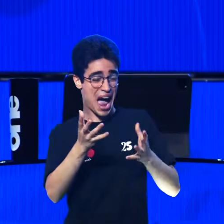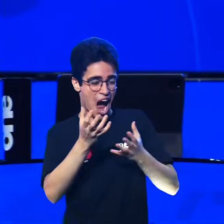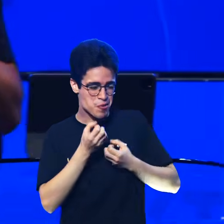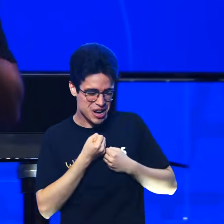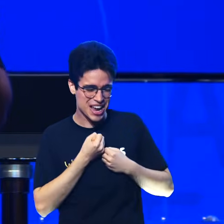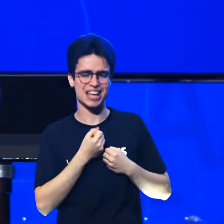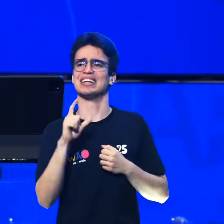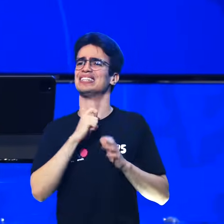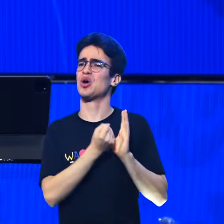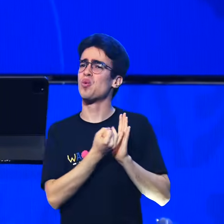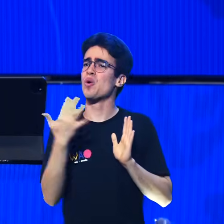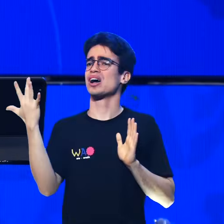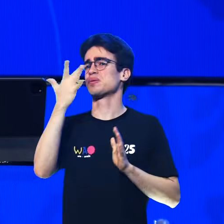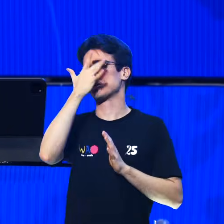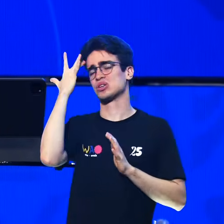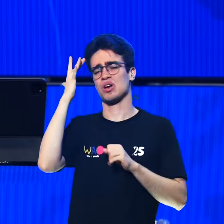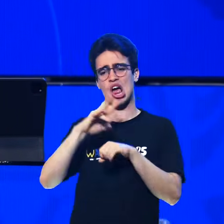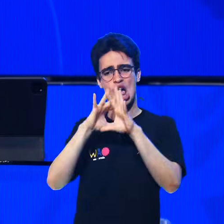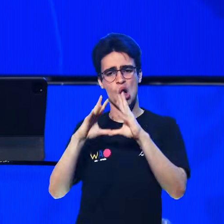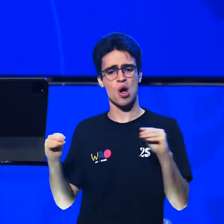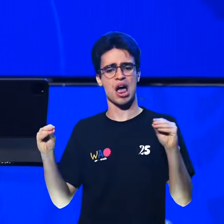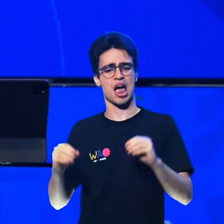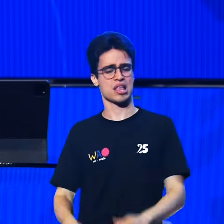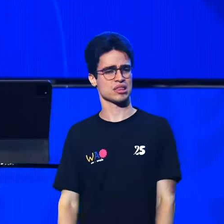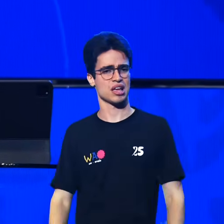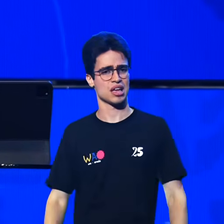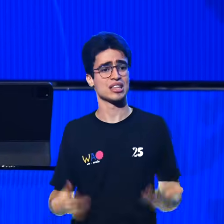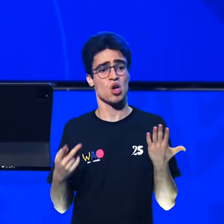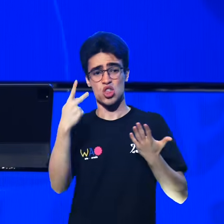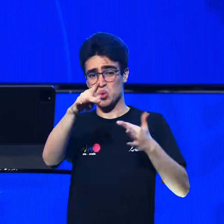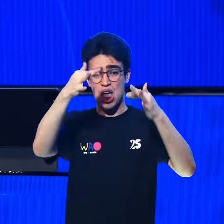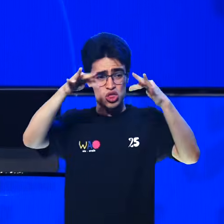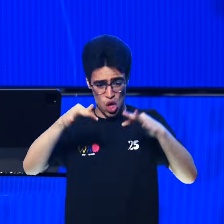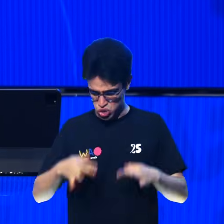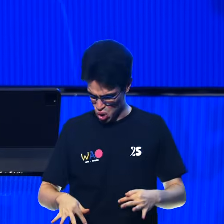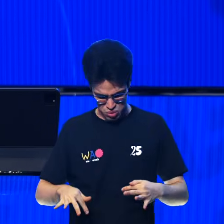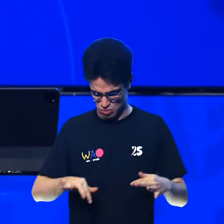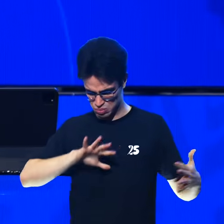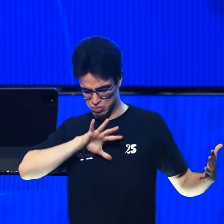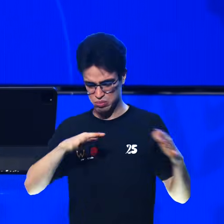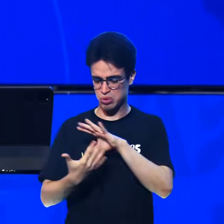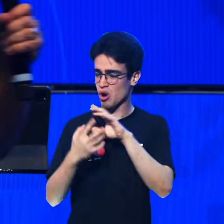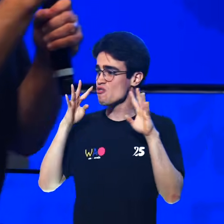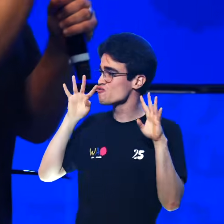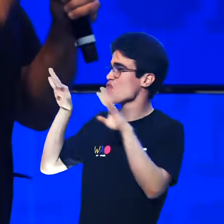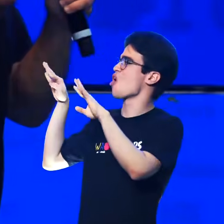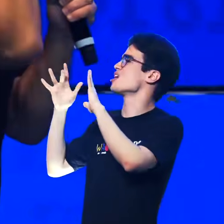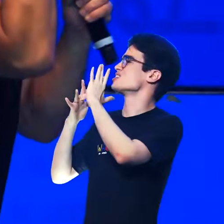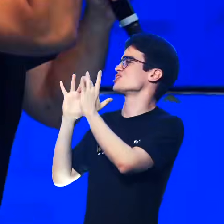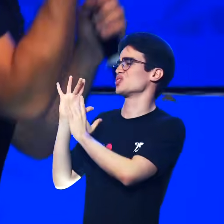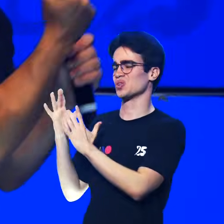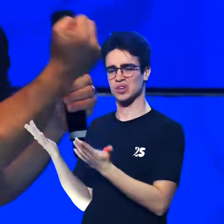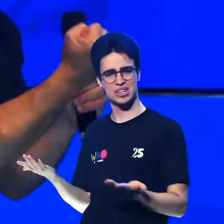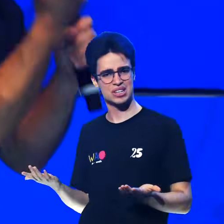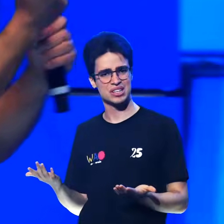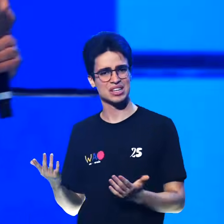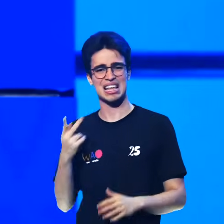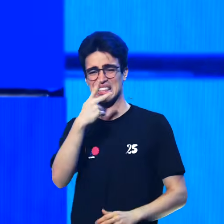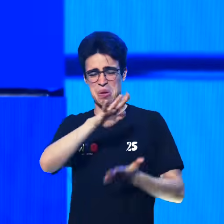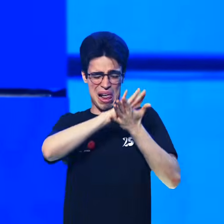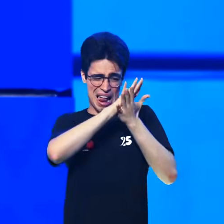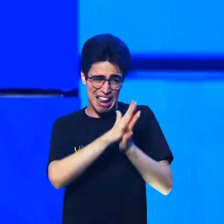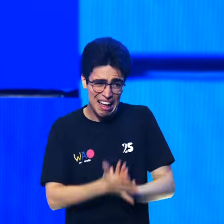desde a época da pandemia? Deus vai pegar a tua dor para apontar para Jesus. Deus vai pegar o teu quebra,